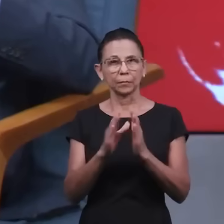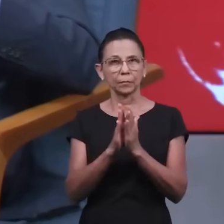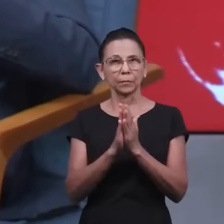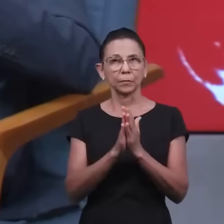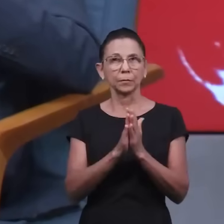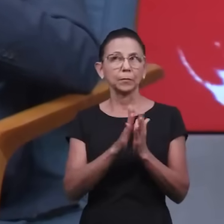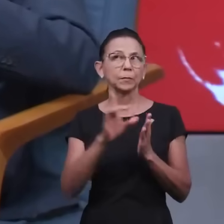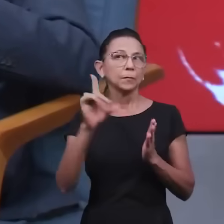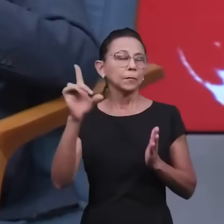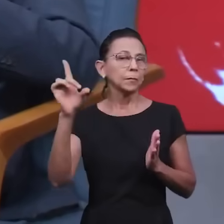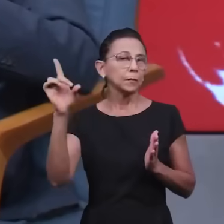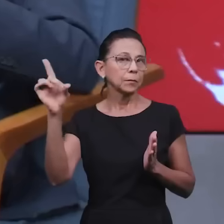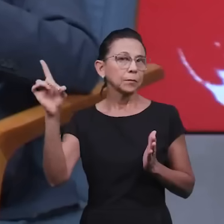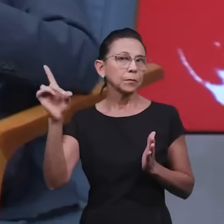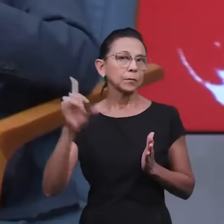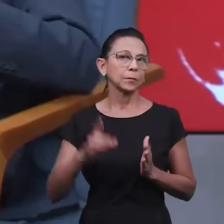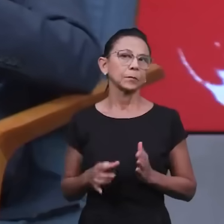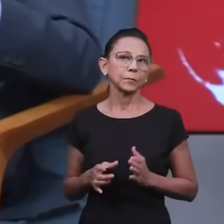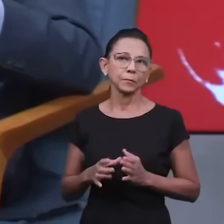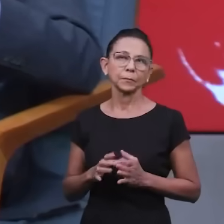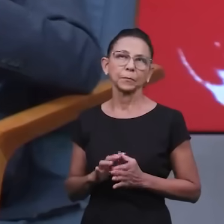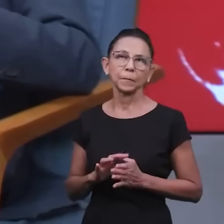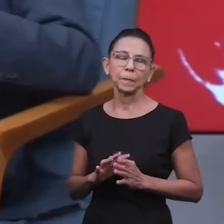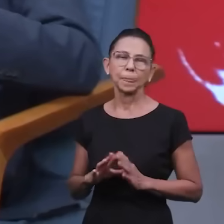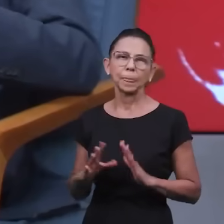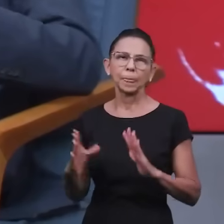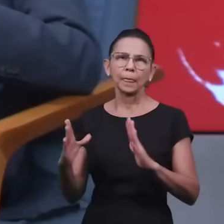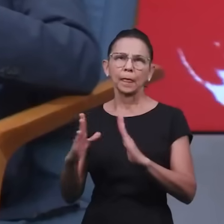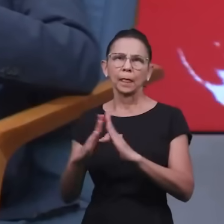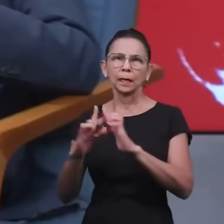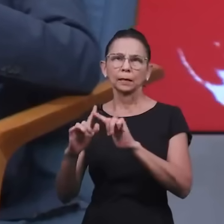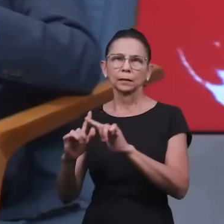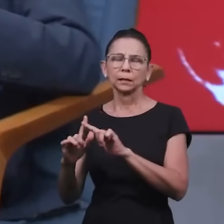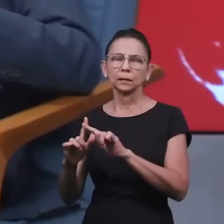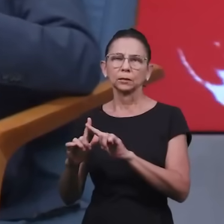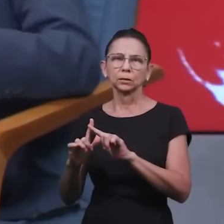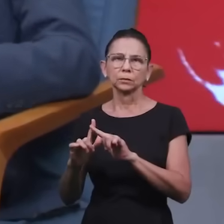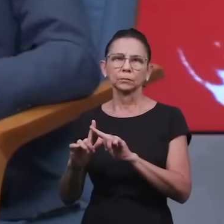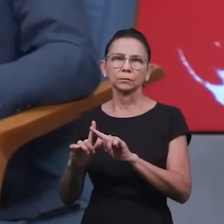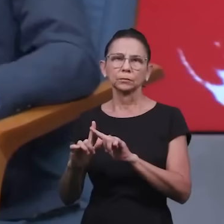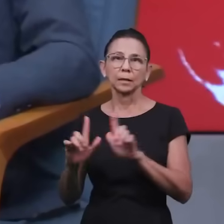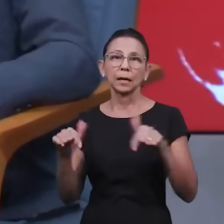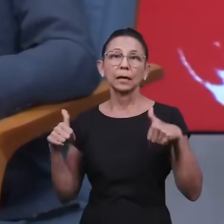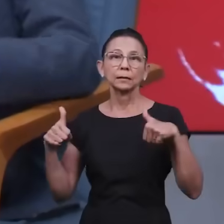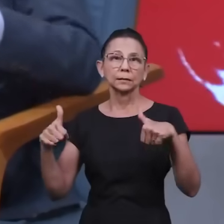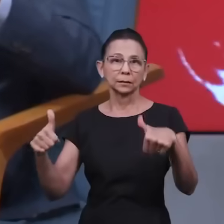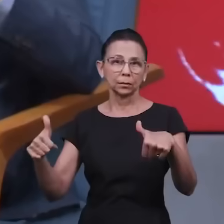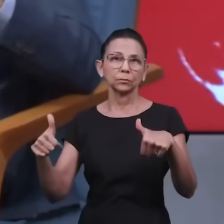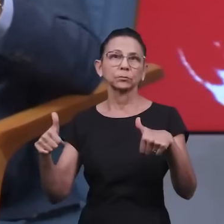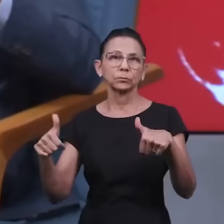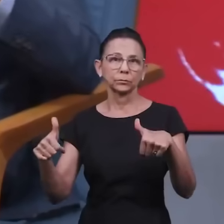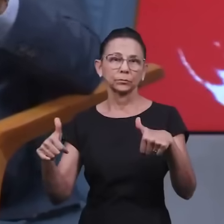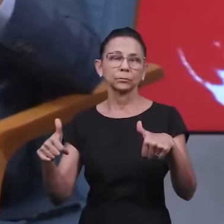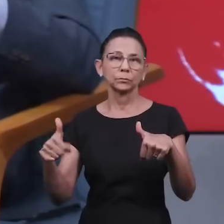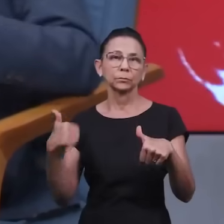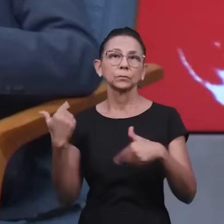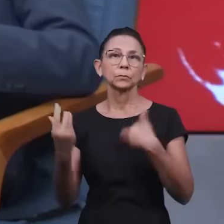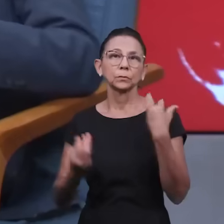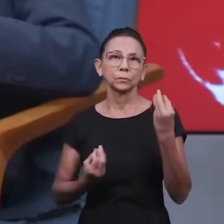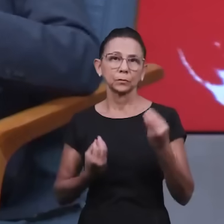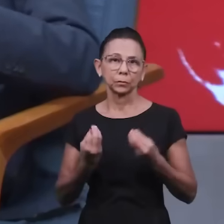dentro da palavra como a igreja funciona. E nós começamos